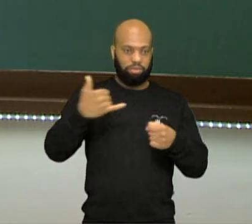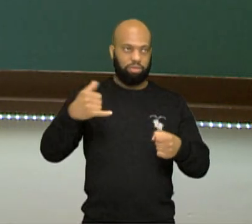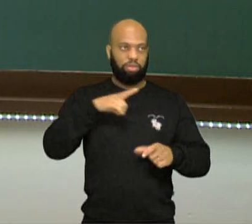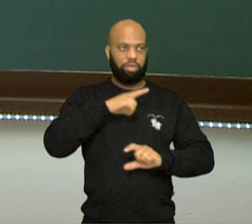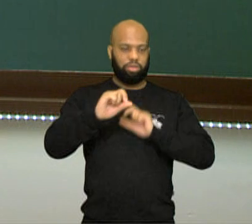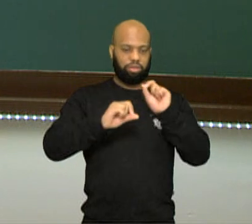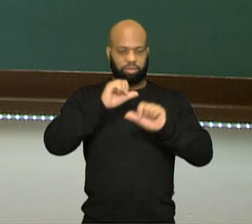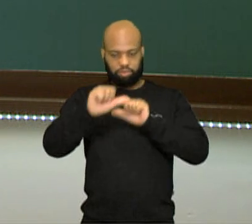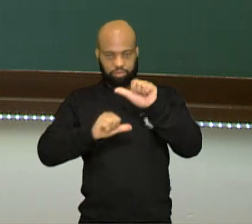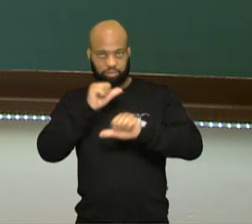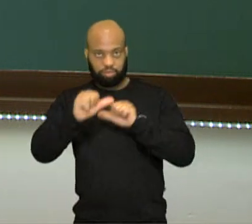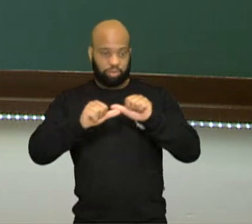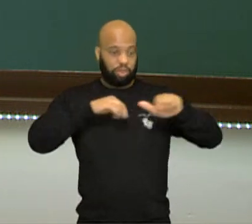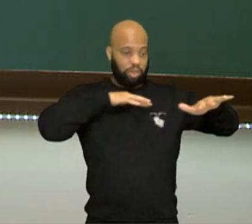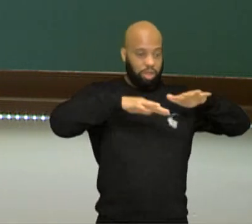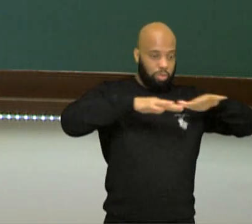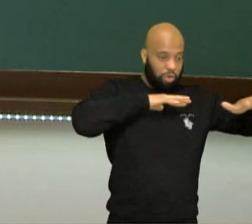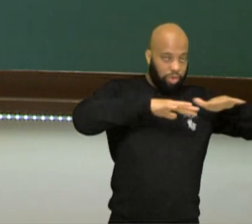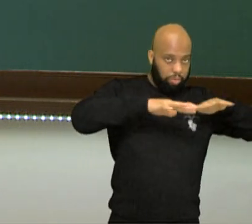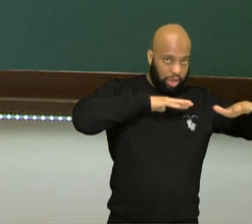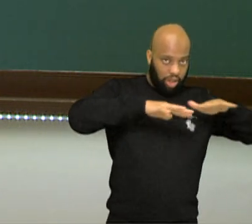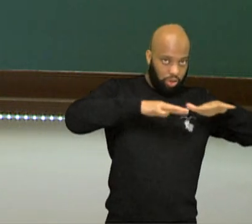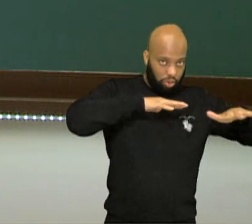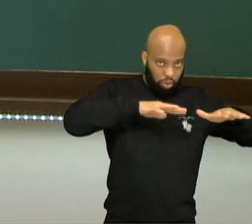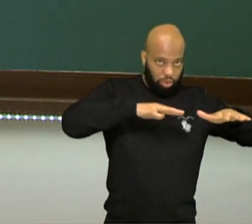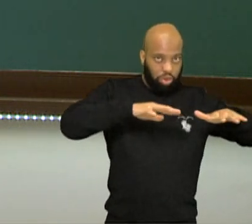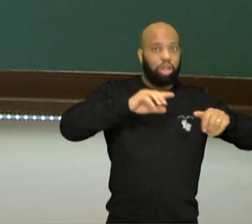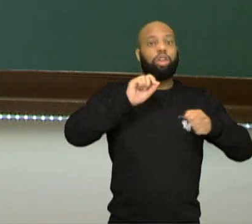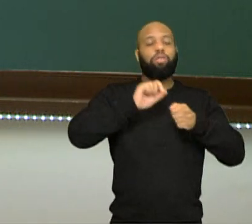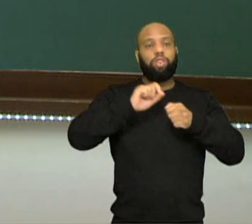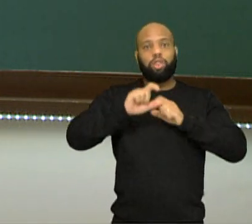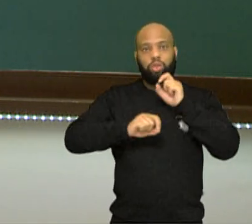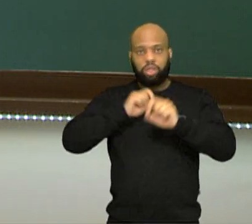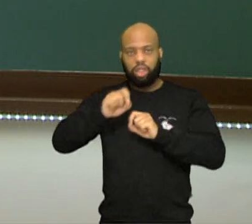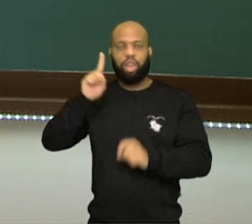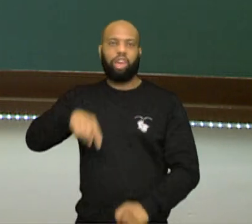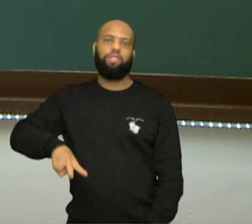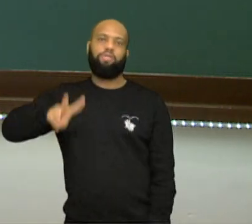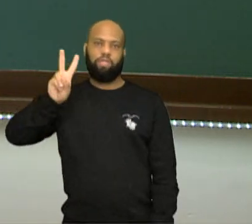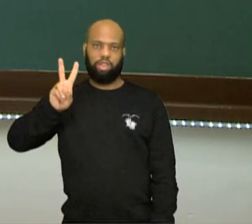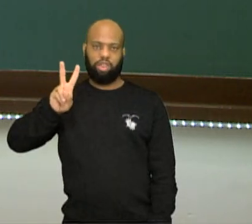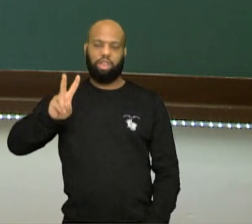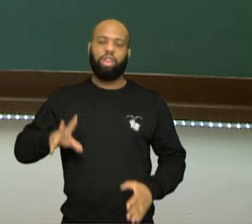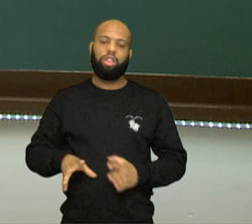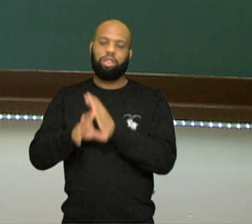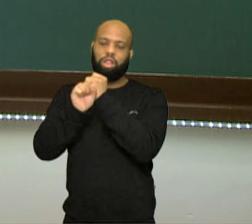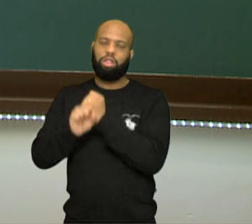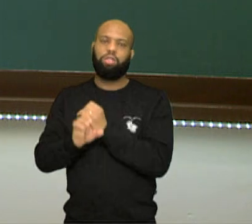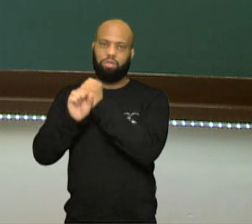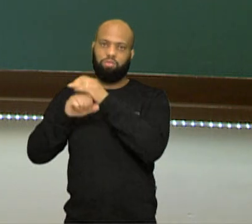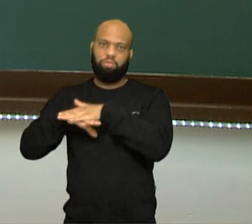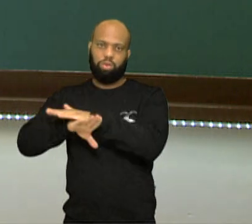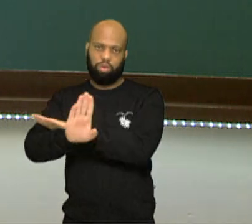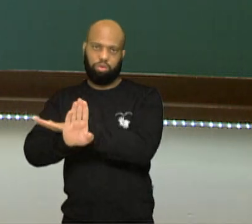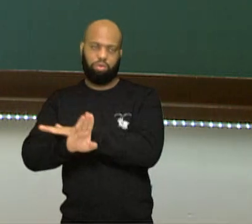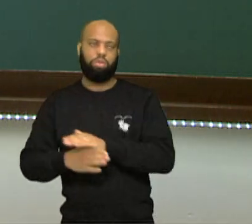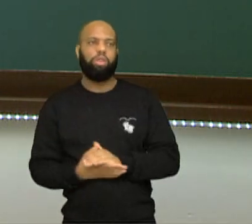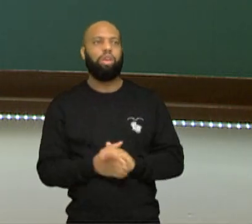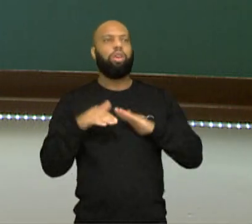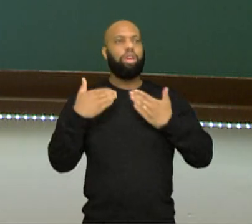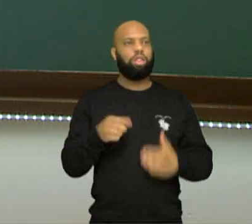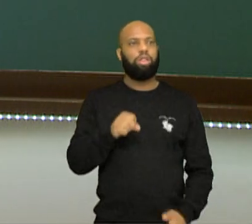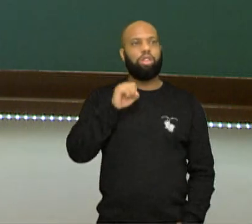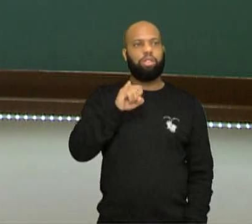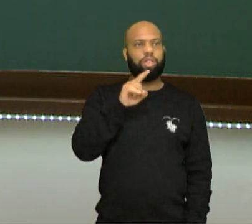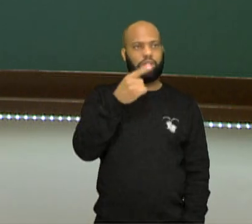energia cinética em energia, né? O trabalho foi transformado em energia potencial, um acúmulo de energia potencial. Tanto que se